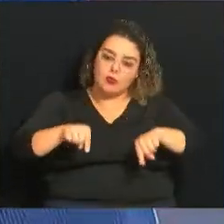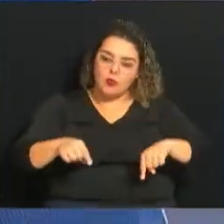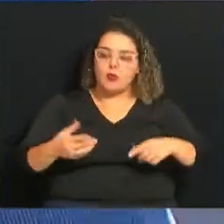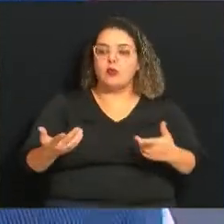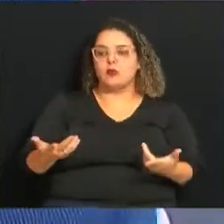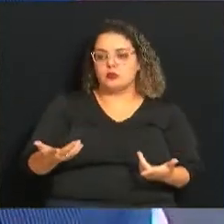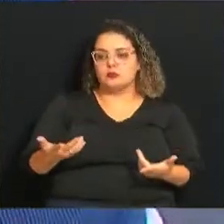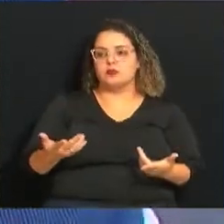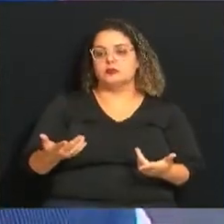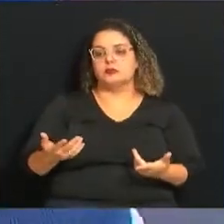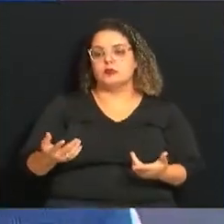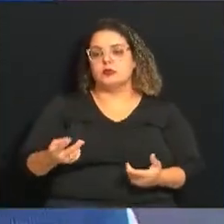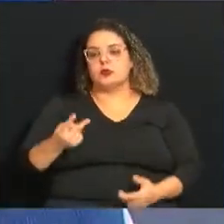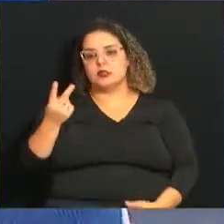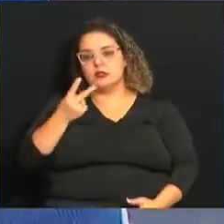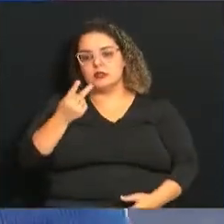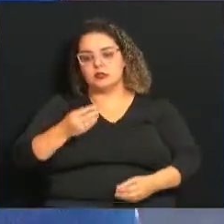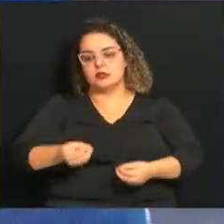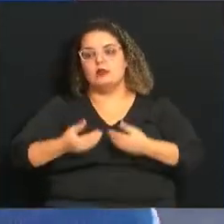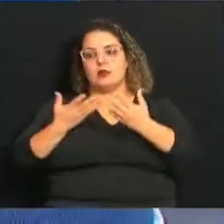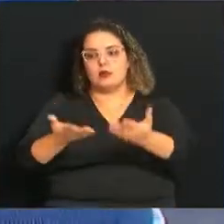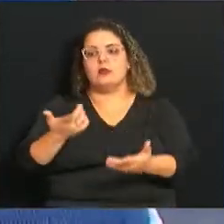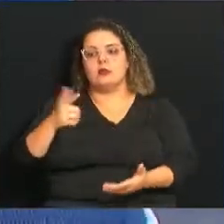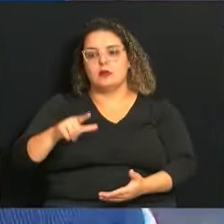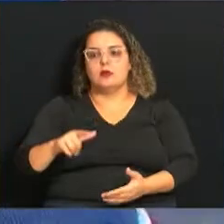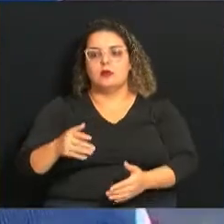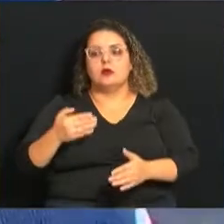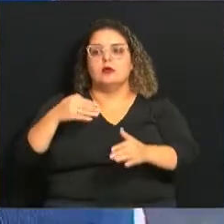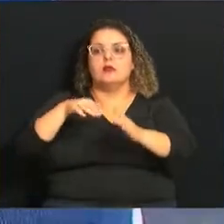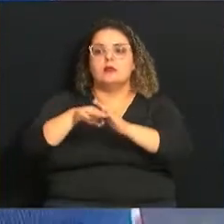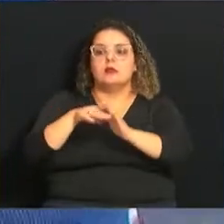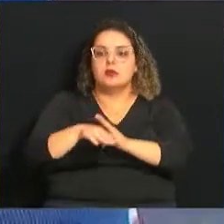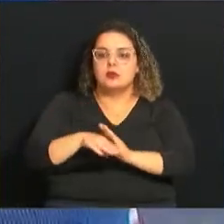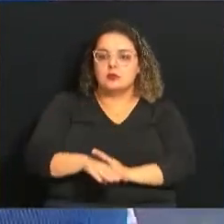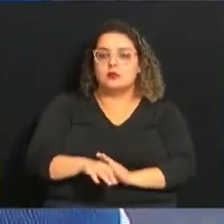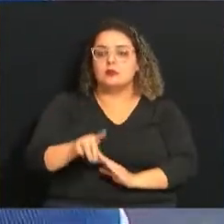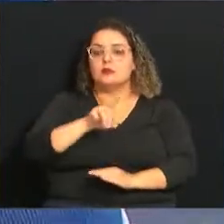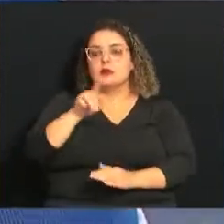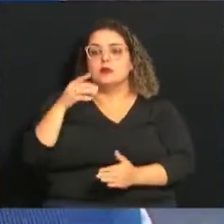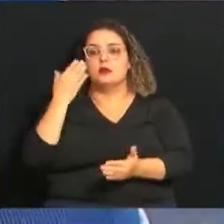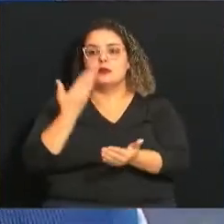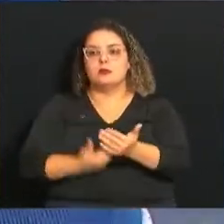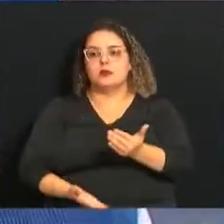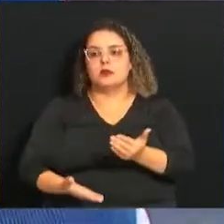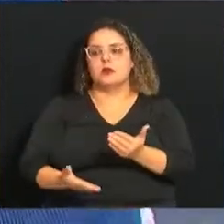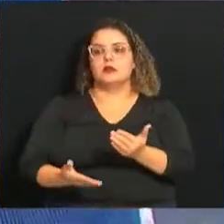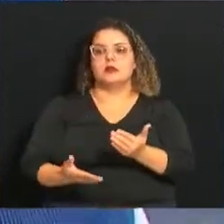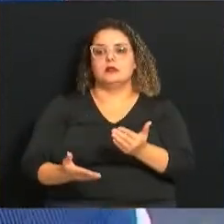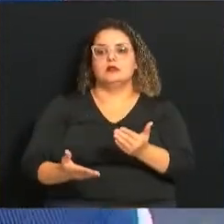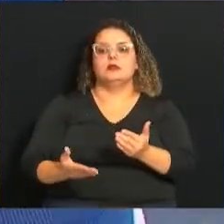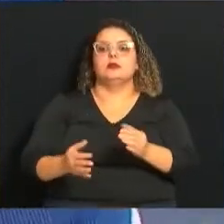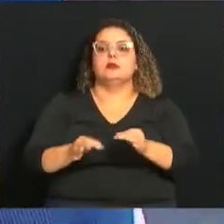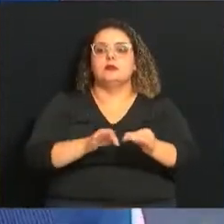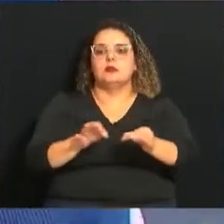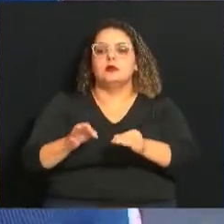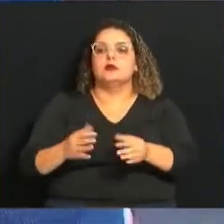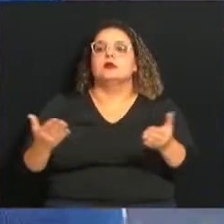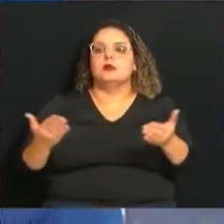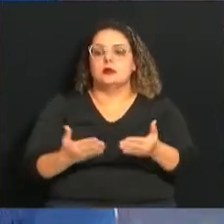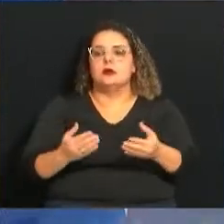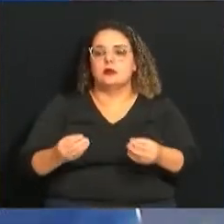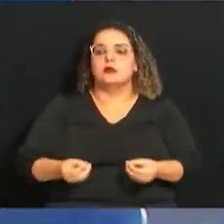na segunda reapresentação eu pedi o arquivamento para não perder o projeto, e agora eu estou reapresentando, porque a